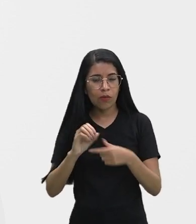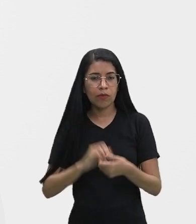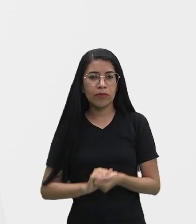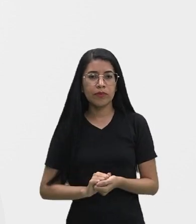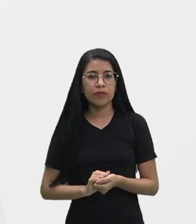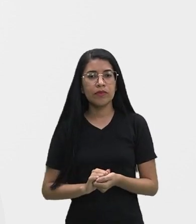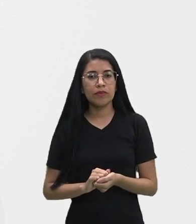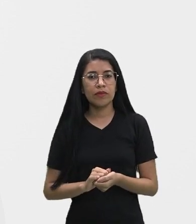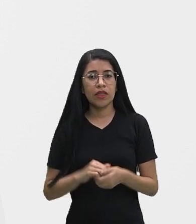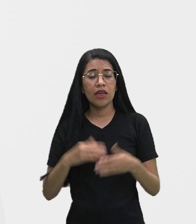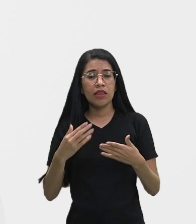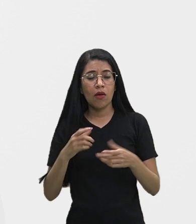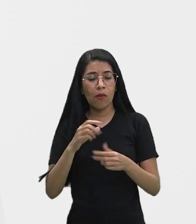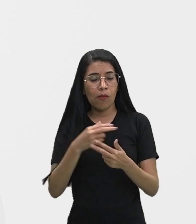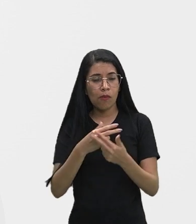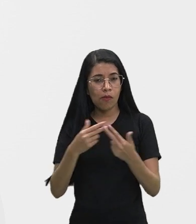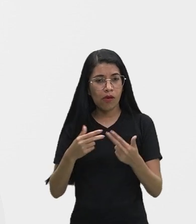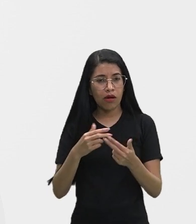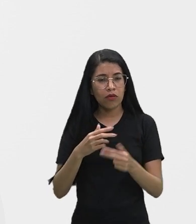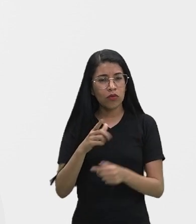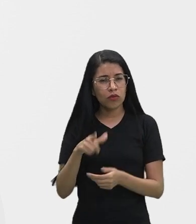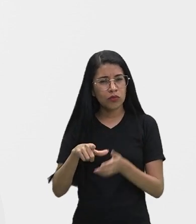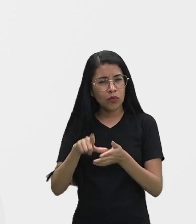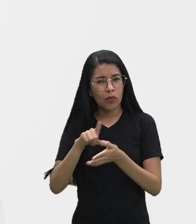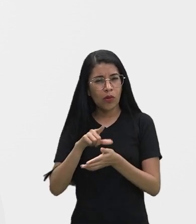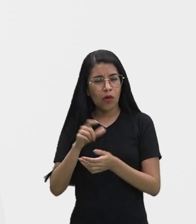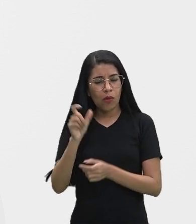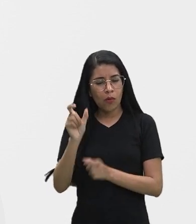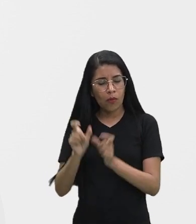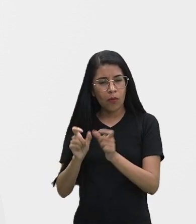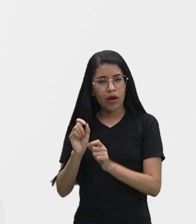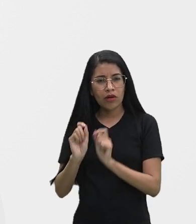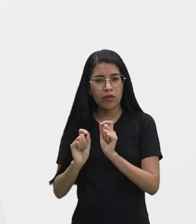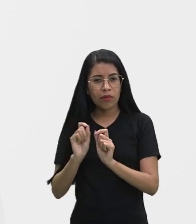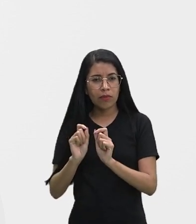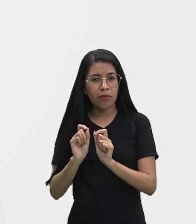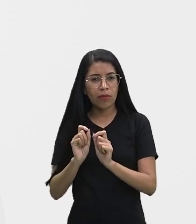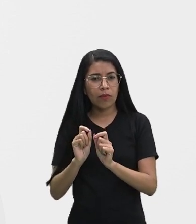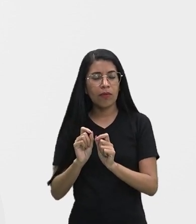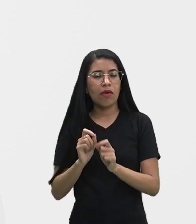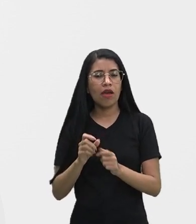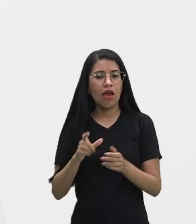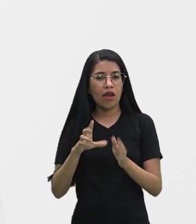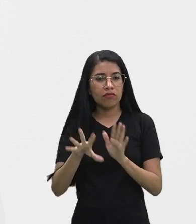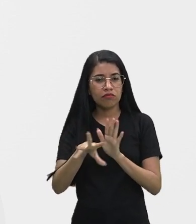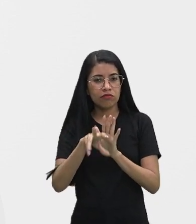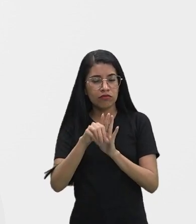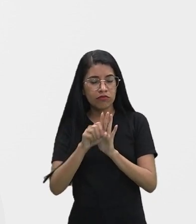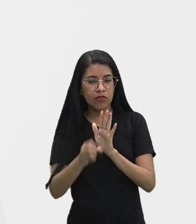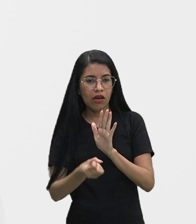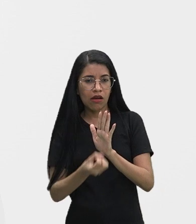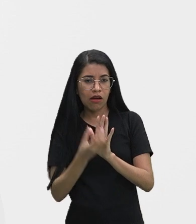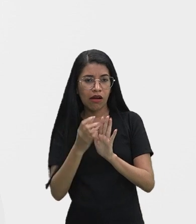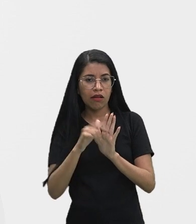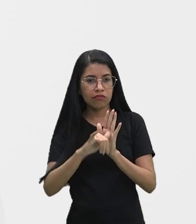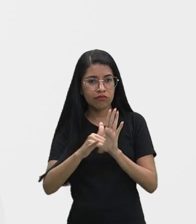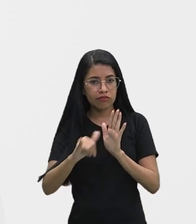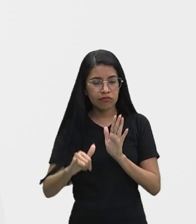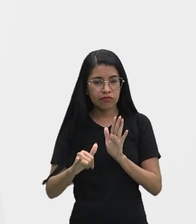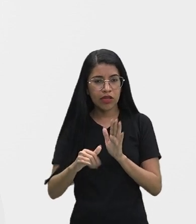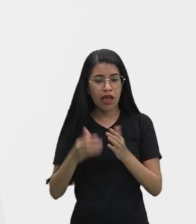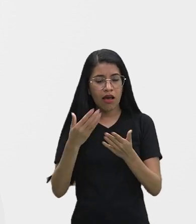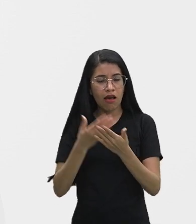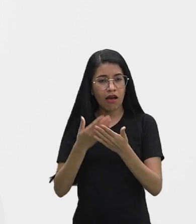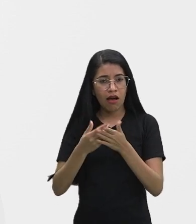Ou seja, os primeiros seres vivos, eles eram heterótrofos. Na nossa aula anterior, a